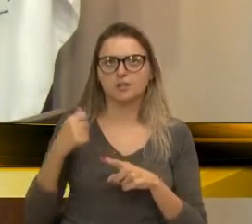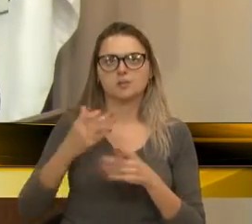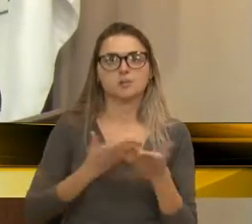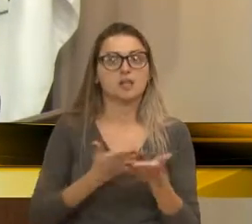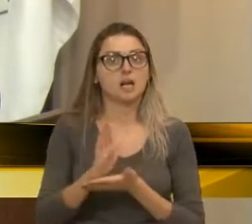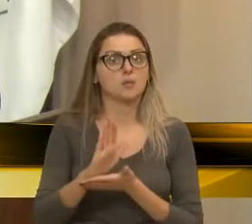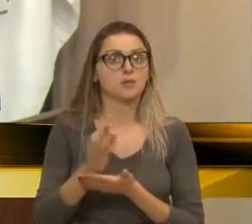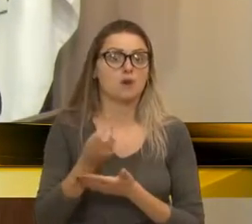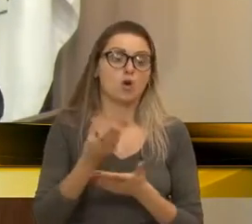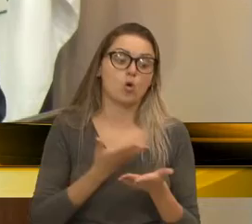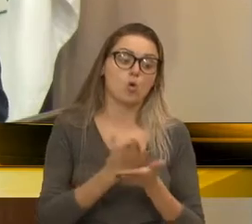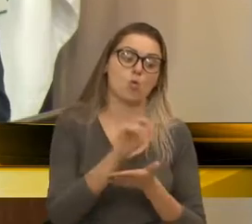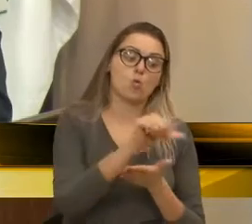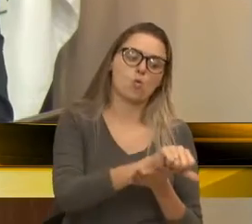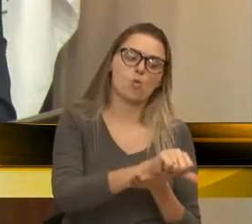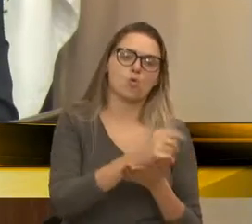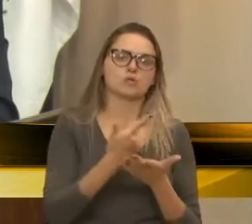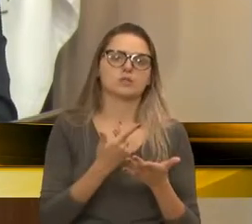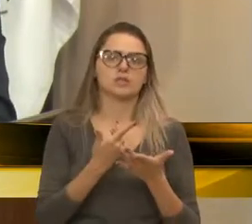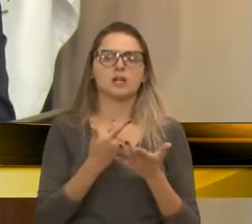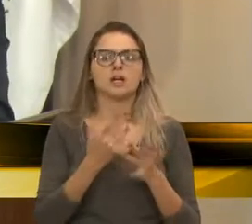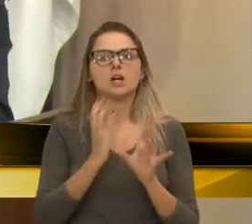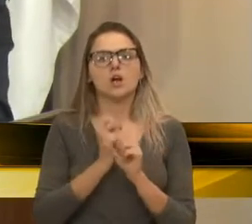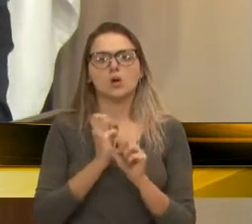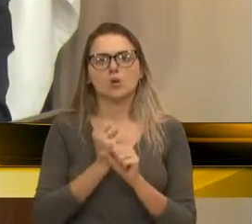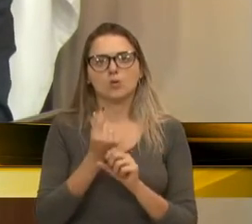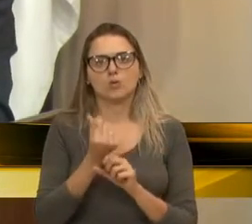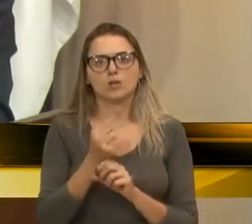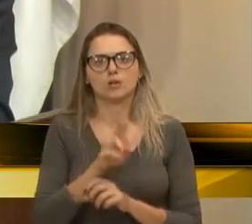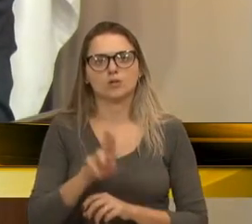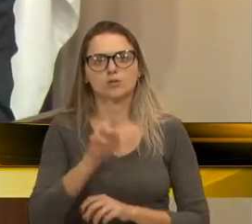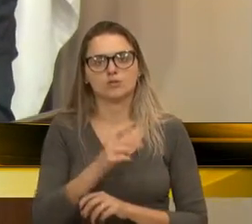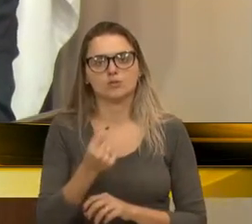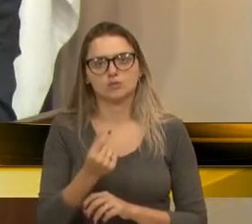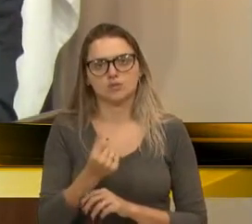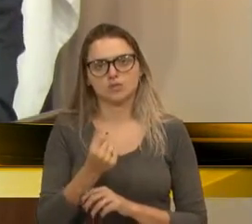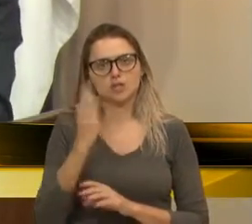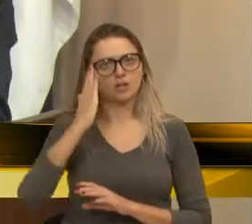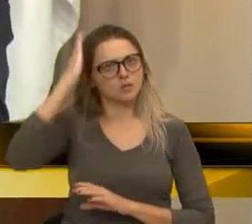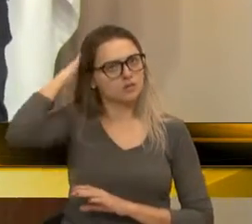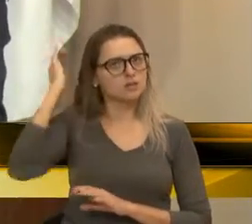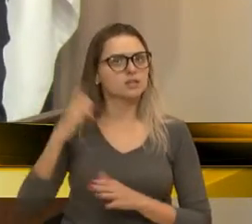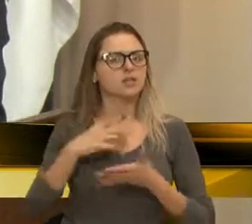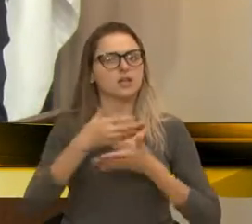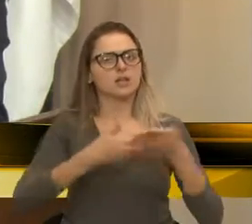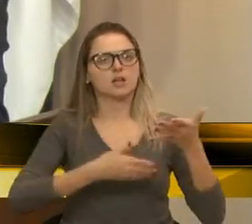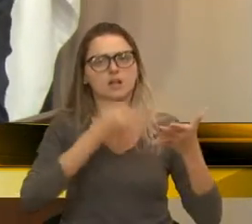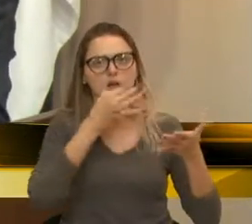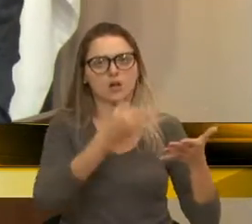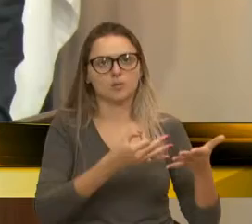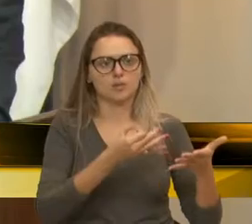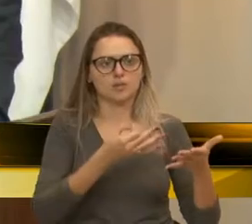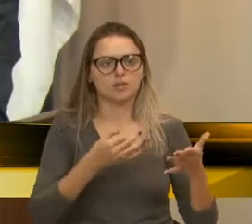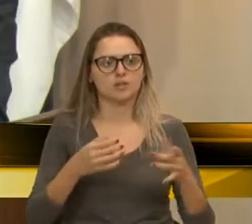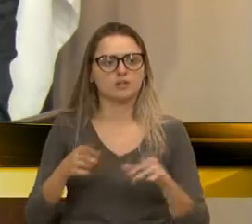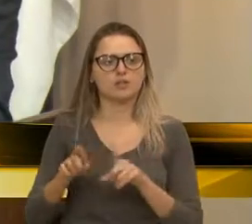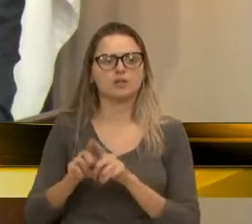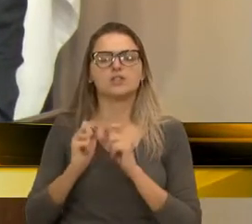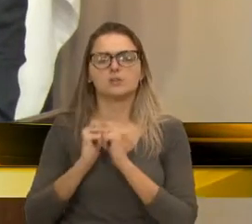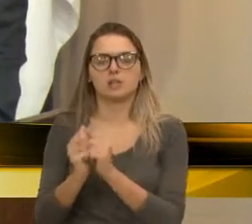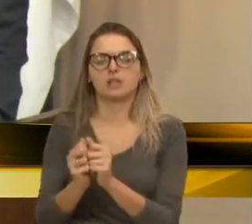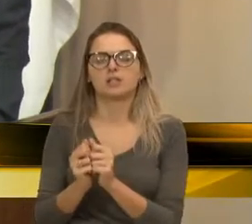ou rejeitar o balanço, finaliza esse relatório do controle interno com um parecer. E o parecer diz